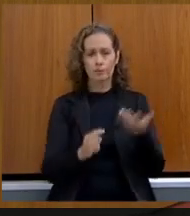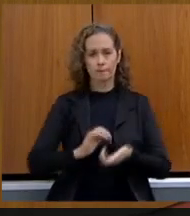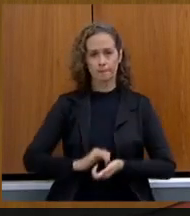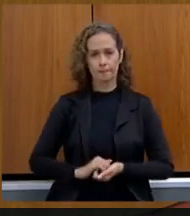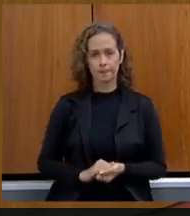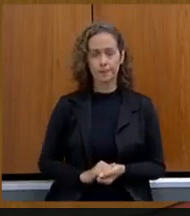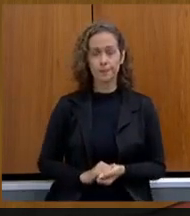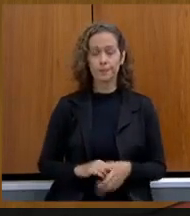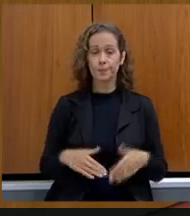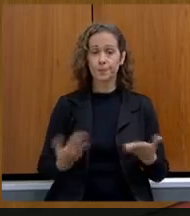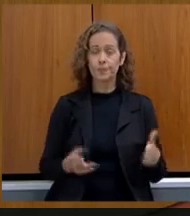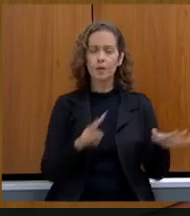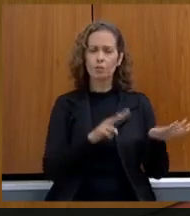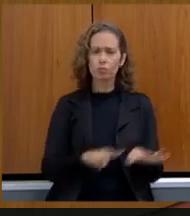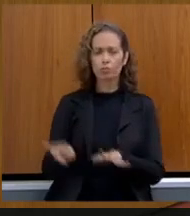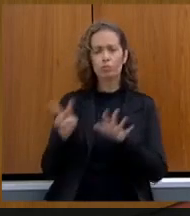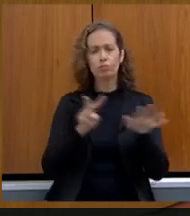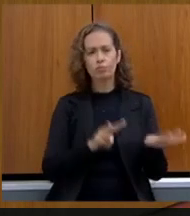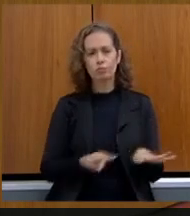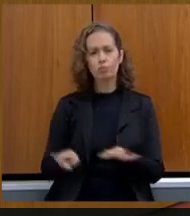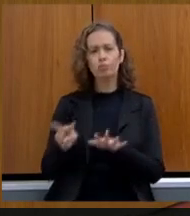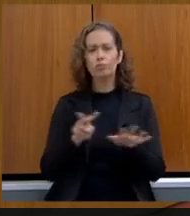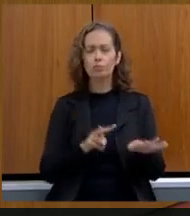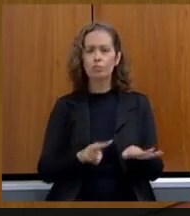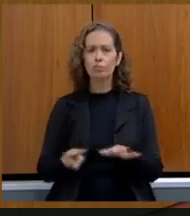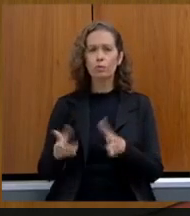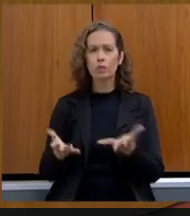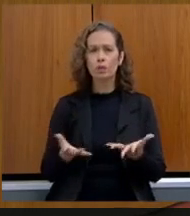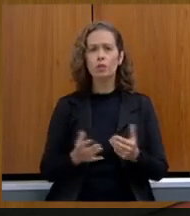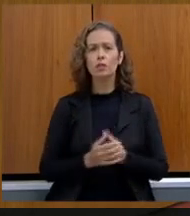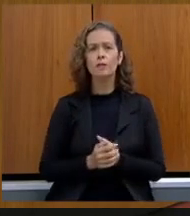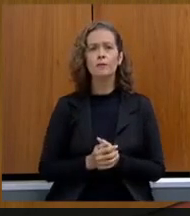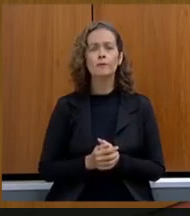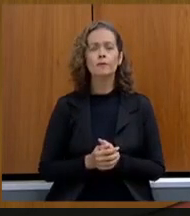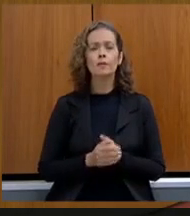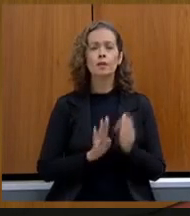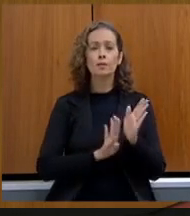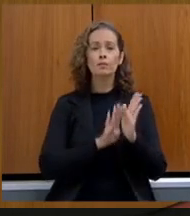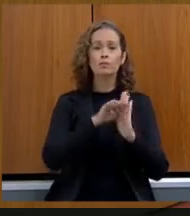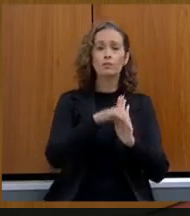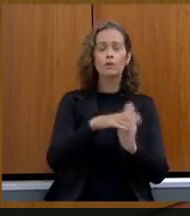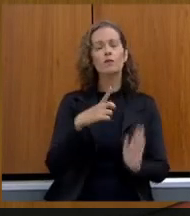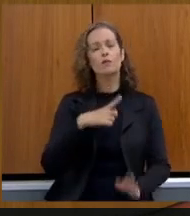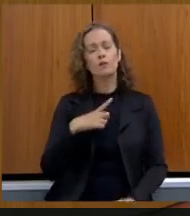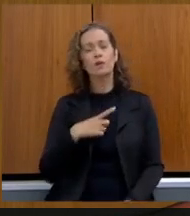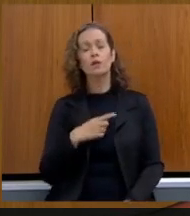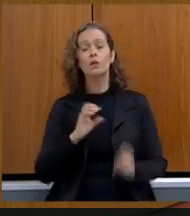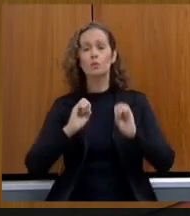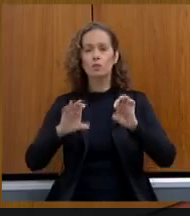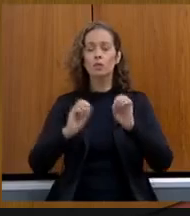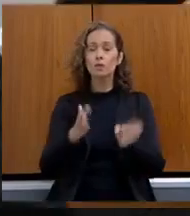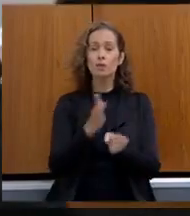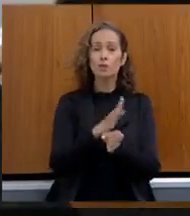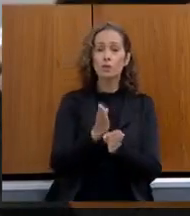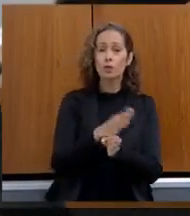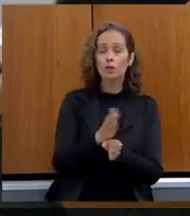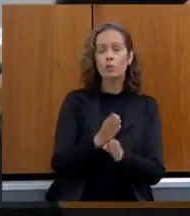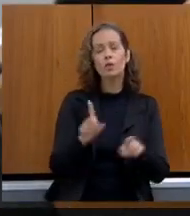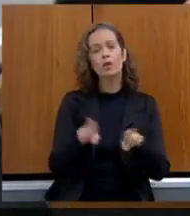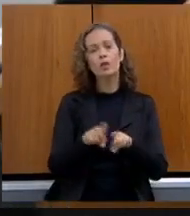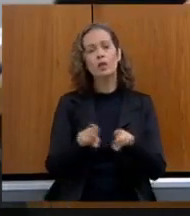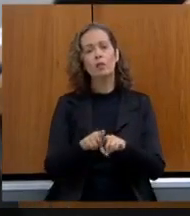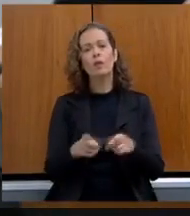em todas as semanas vai prevalecer né todas as ondas me perdoem o ensino híbrido EA alternância de